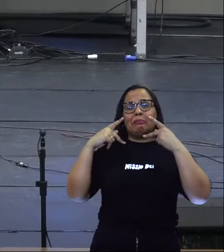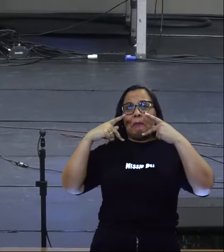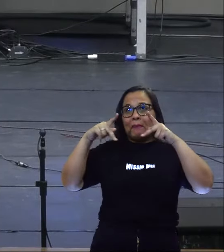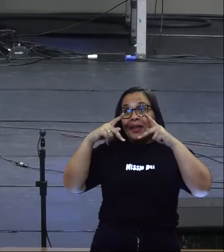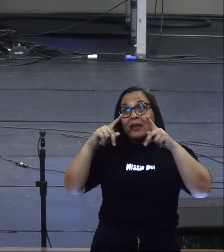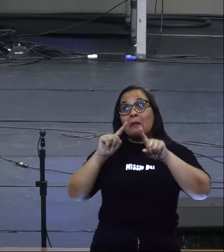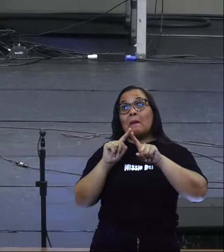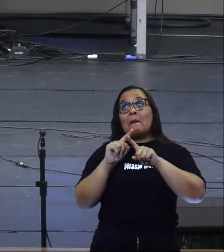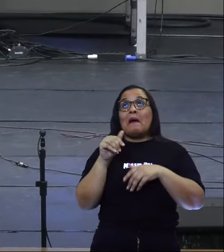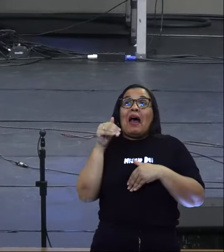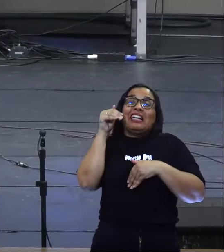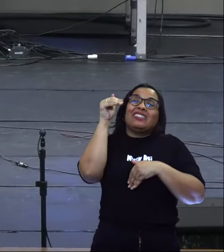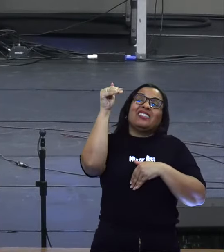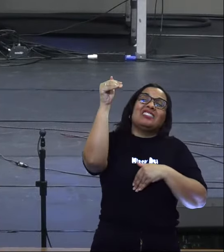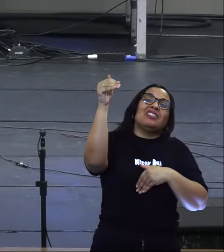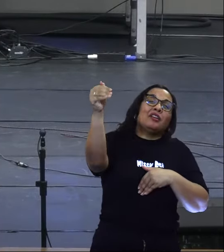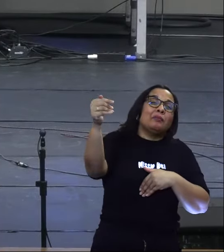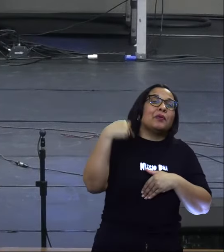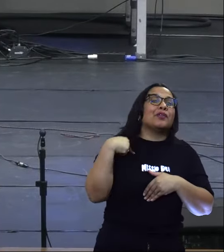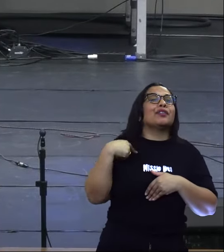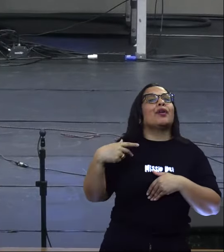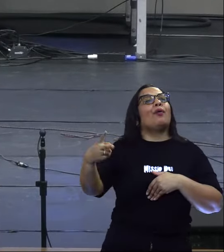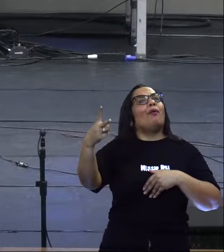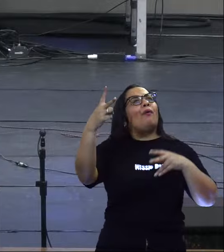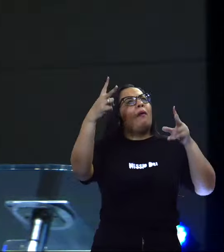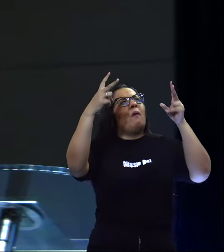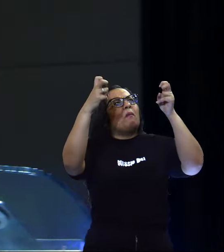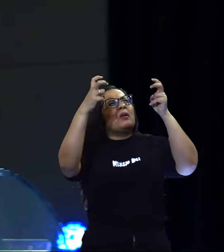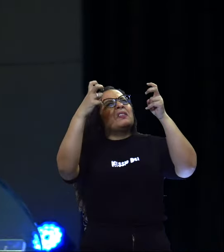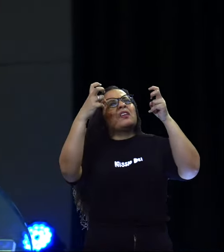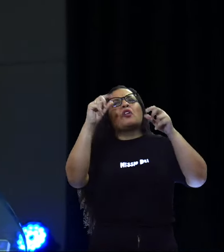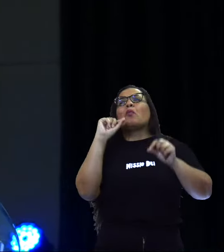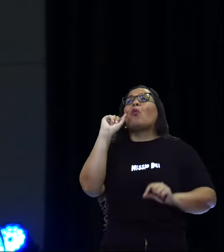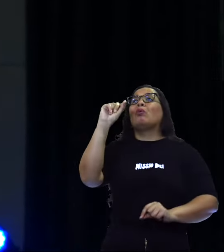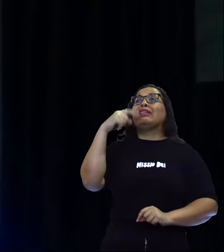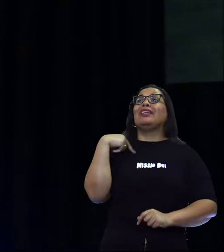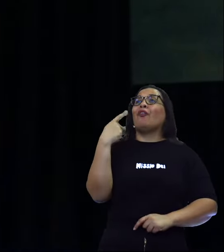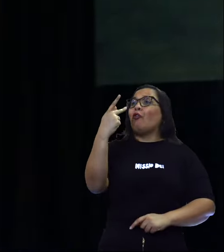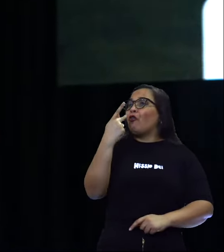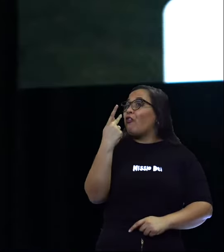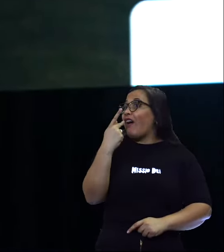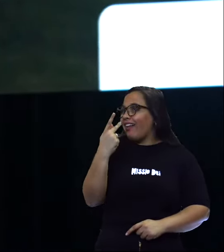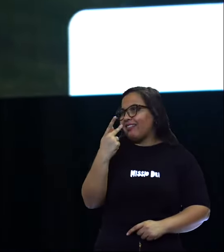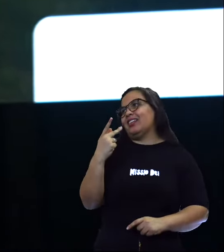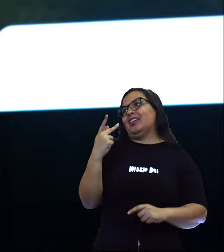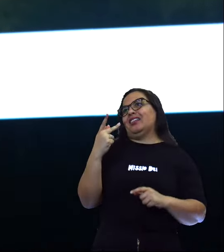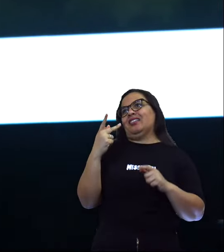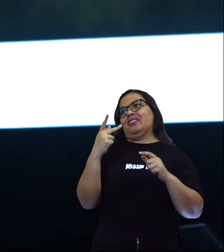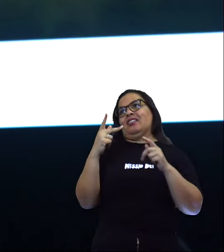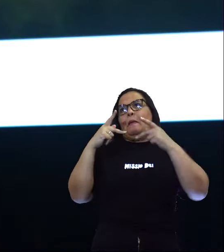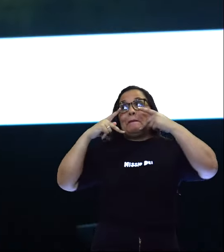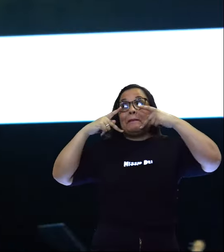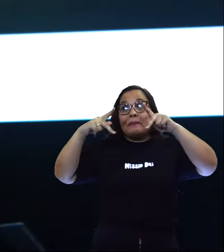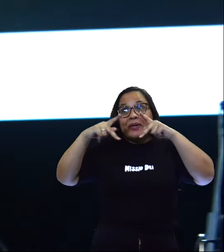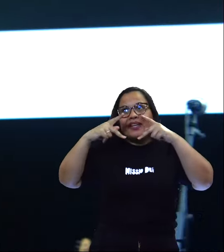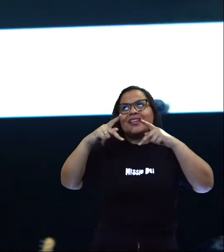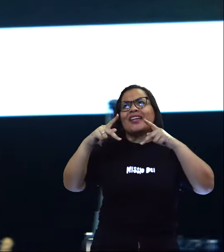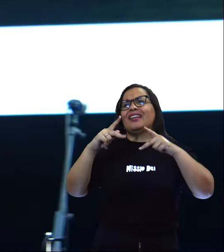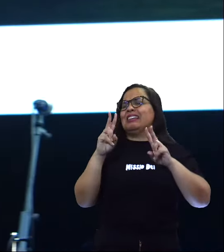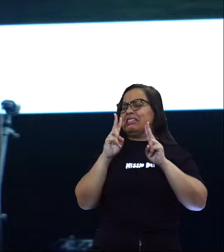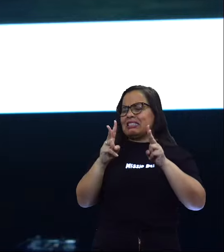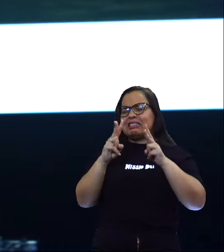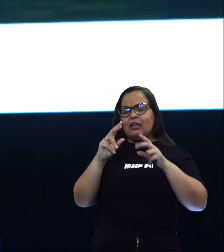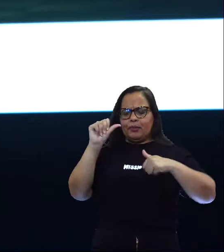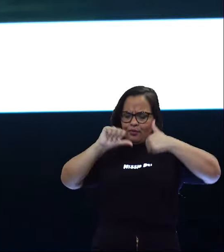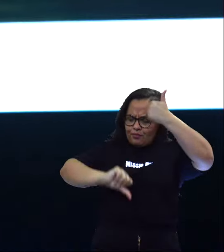Deus comigo, mas naquele dia a gente estava tão inseguro, eu estava tão cansado, que eu falei assim, Deus, o que eu estou fazendo aqui? Por que eu não